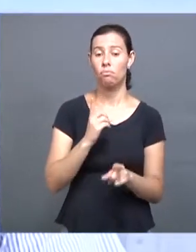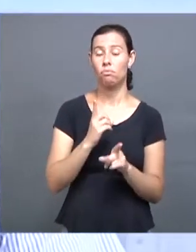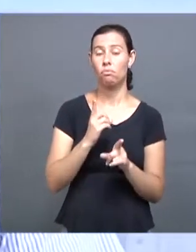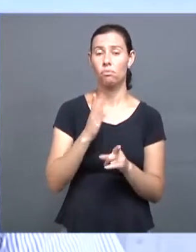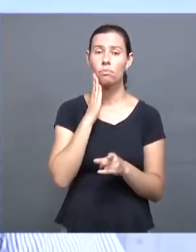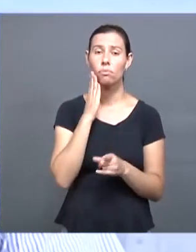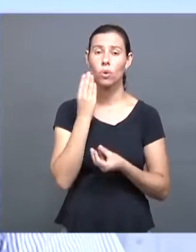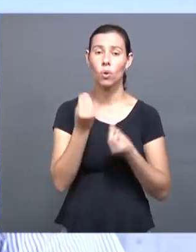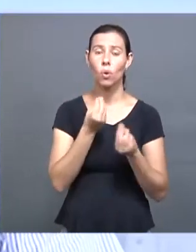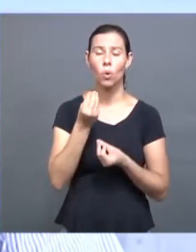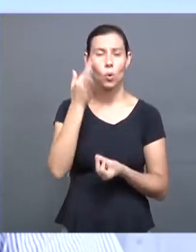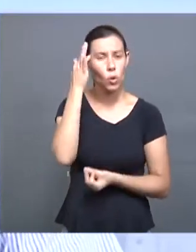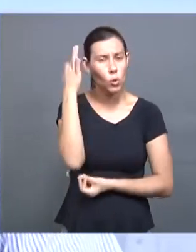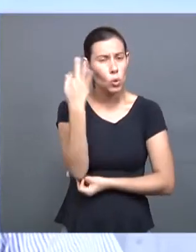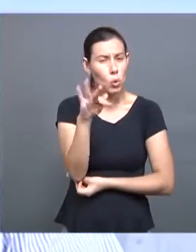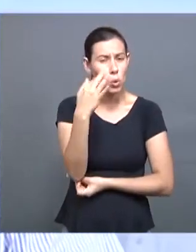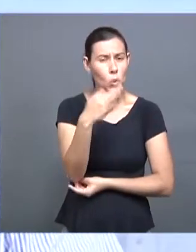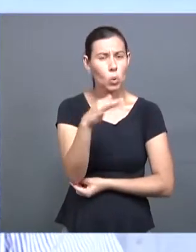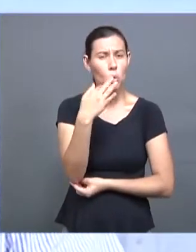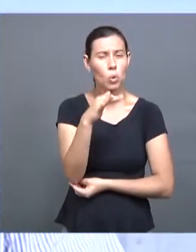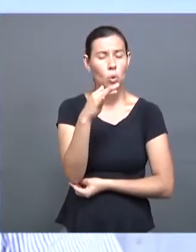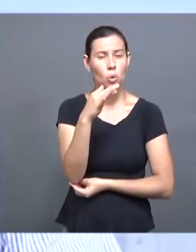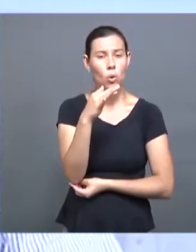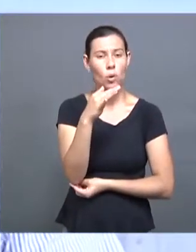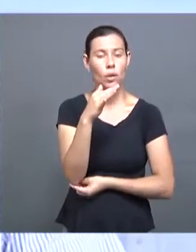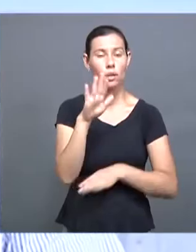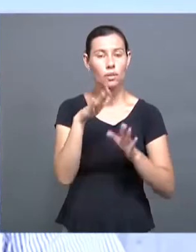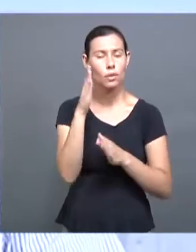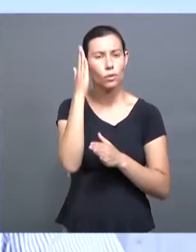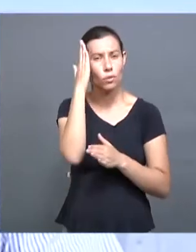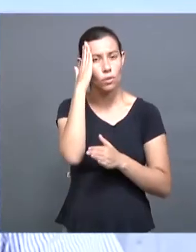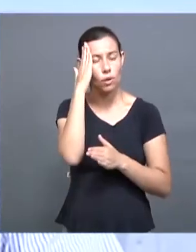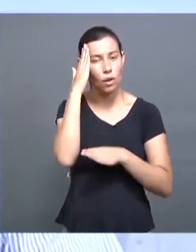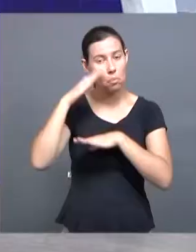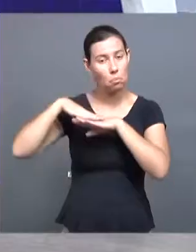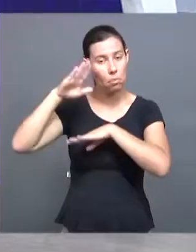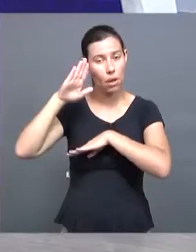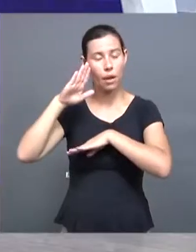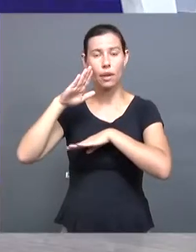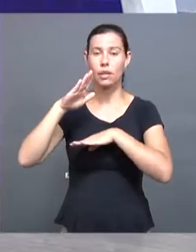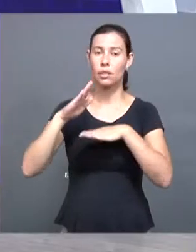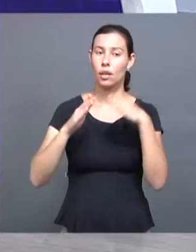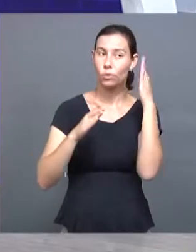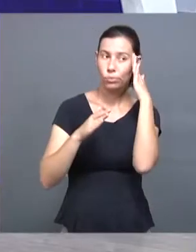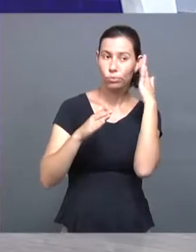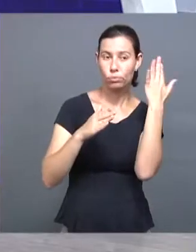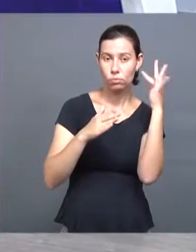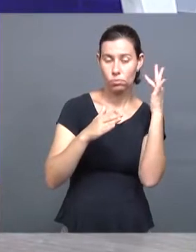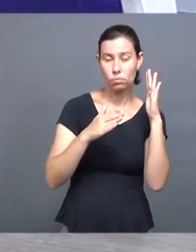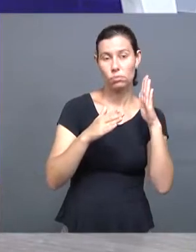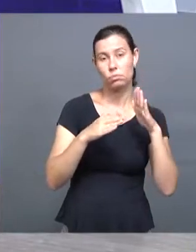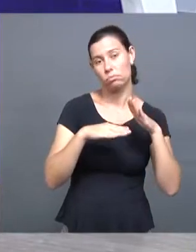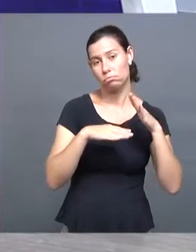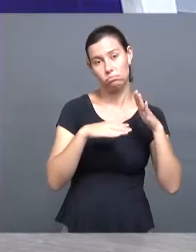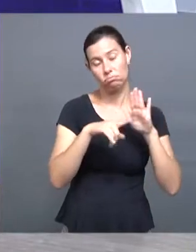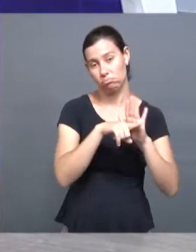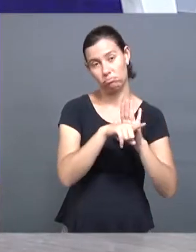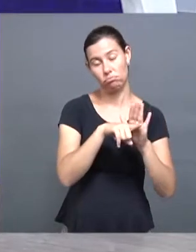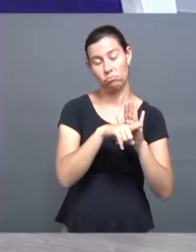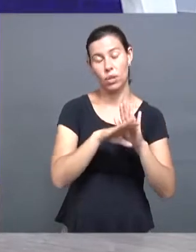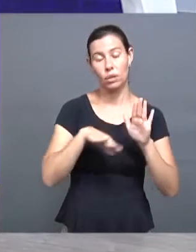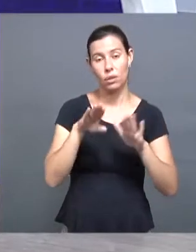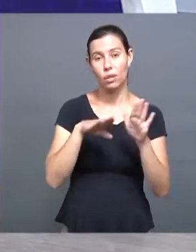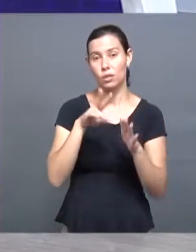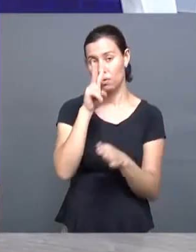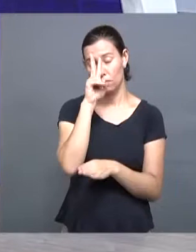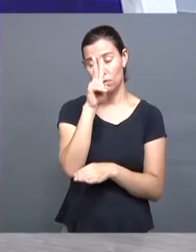horas. Em geral, essa dor de cabeça é mais de um lado da cabeça que do outro, mas podendo variar de lado, tá? Nas crises, a pessoa tem dor de cabeça